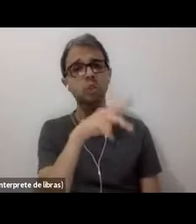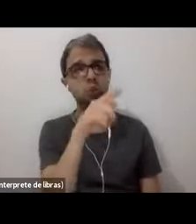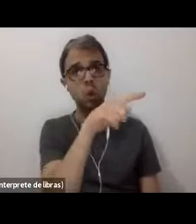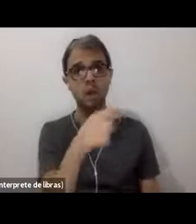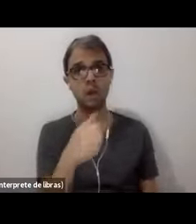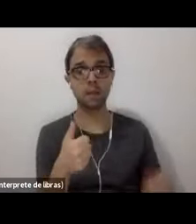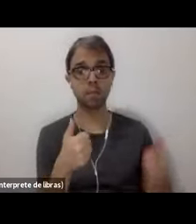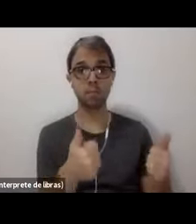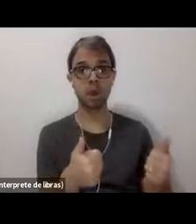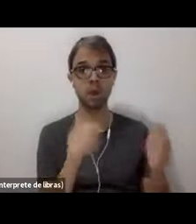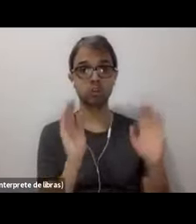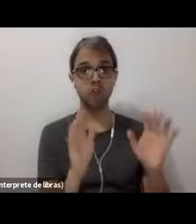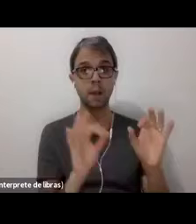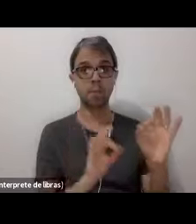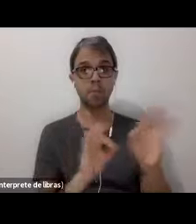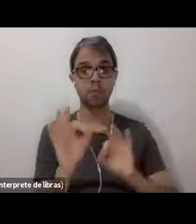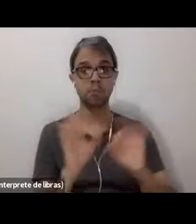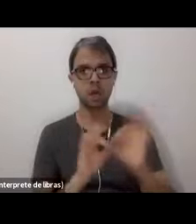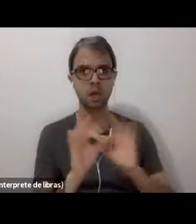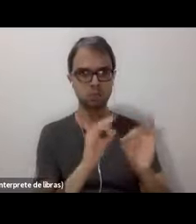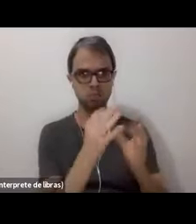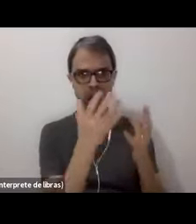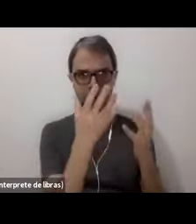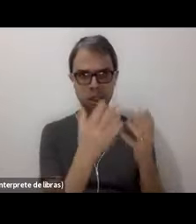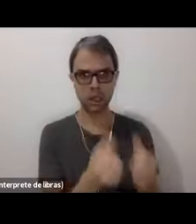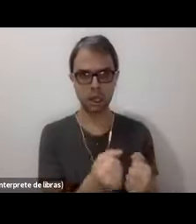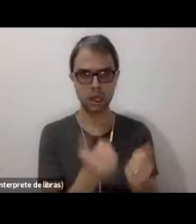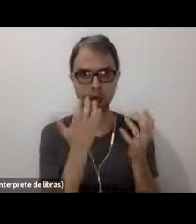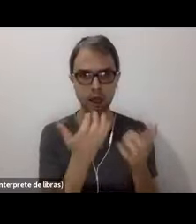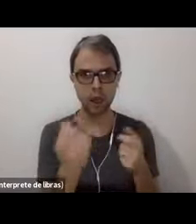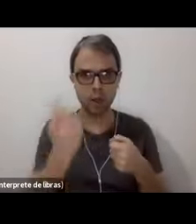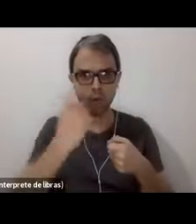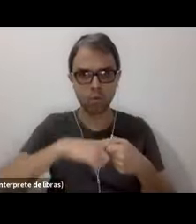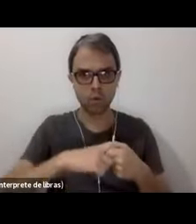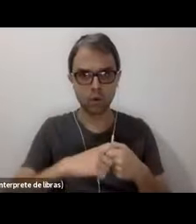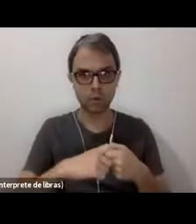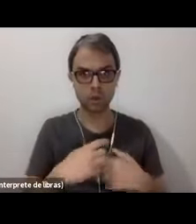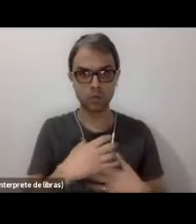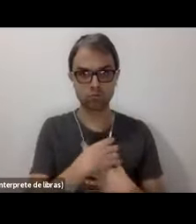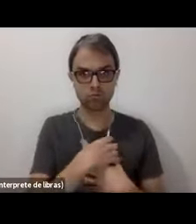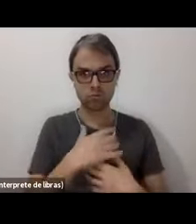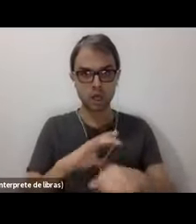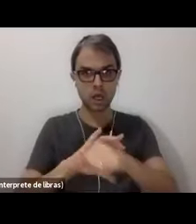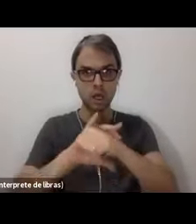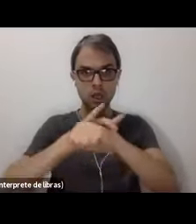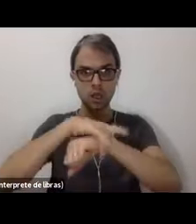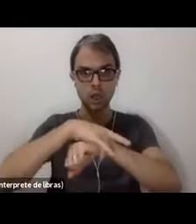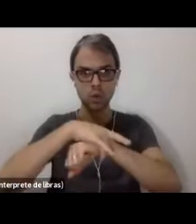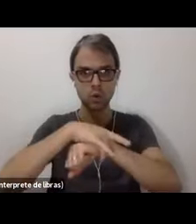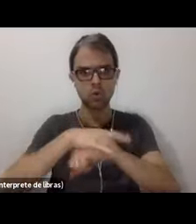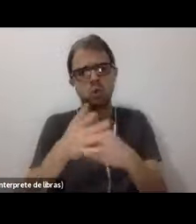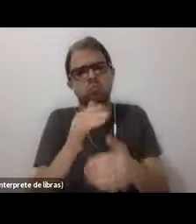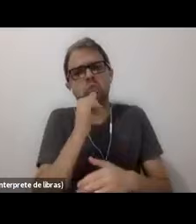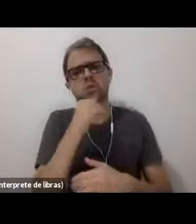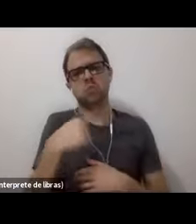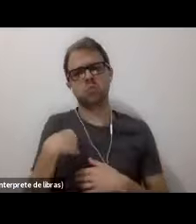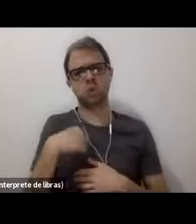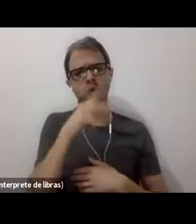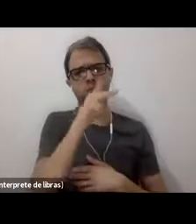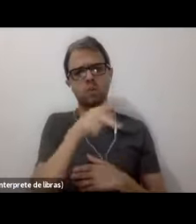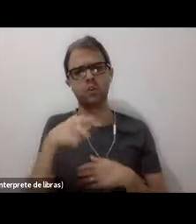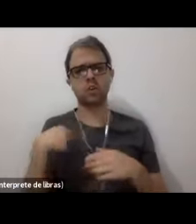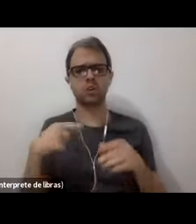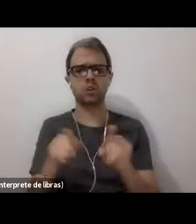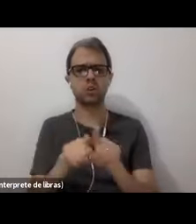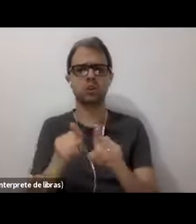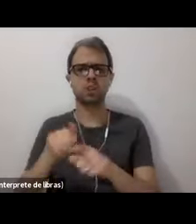sente acolhido, se ele se sente seguro. Eu sou professora como vocês também, eu sou gestora e professora. E eu sei que nesse momento a gente está